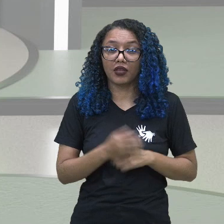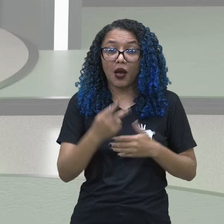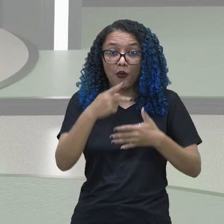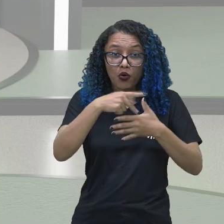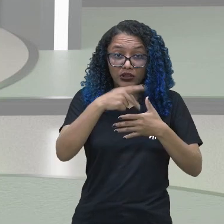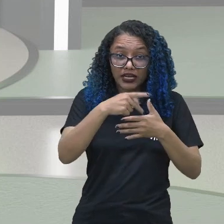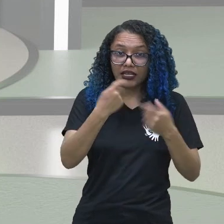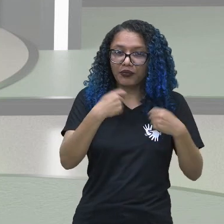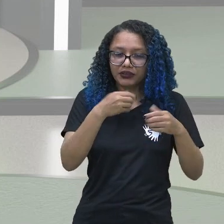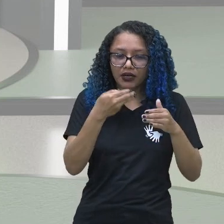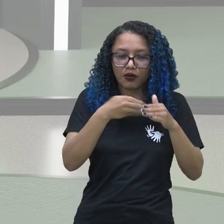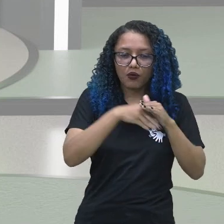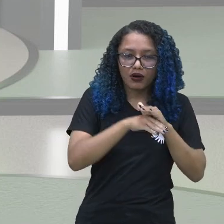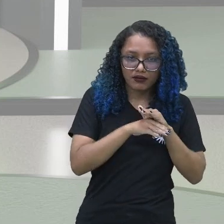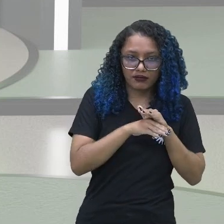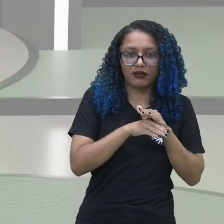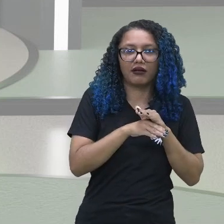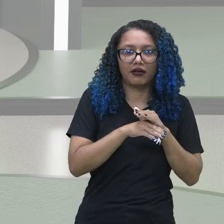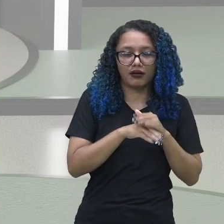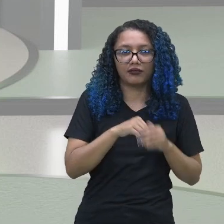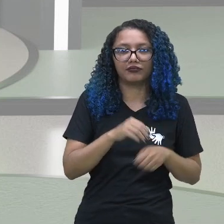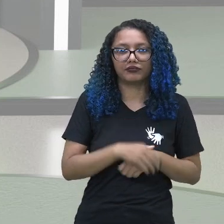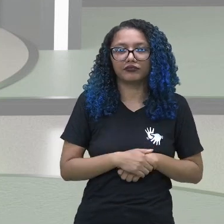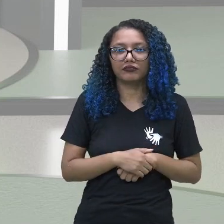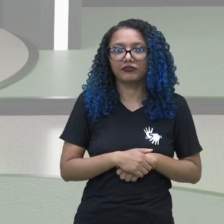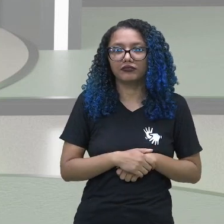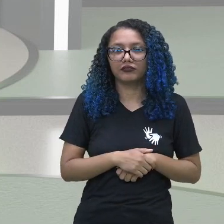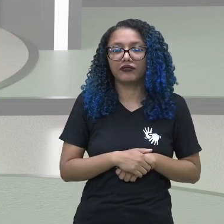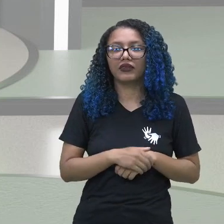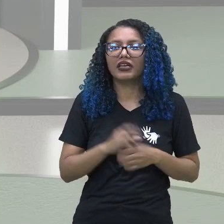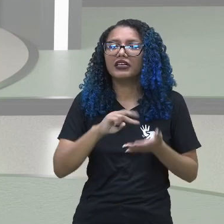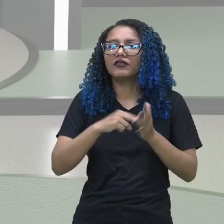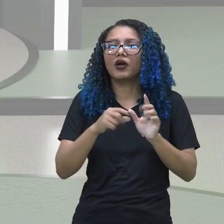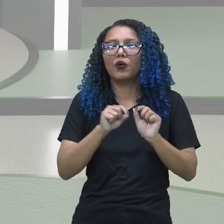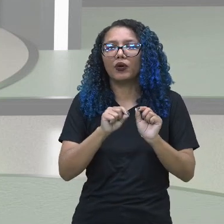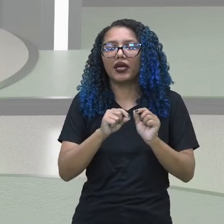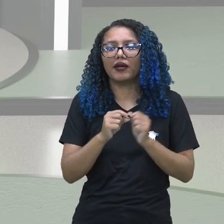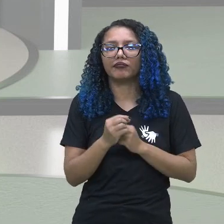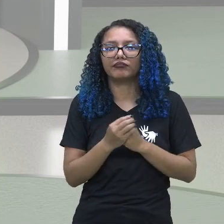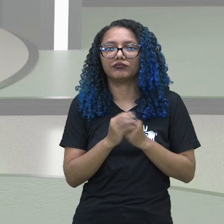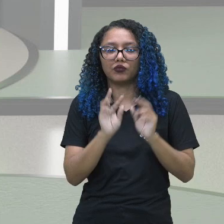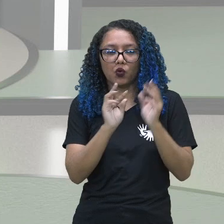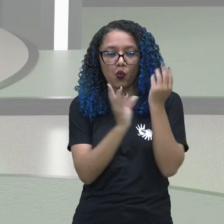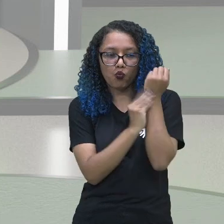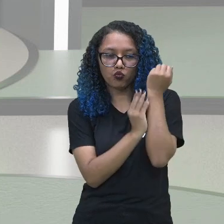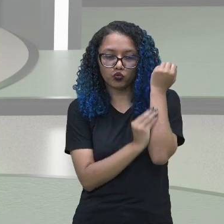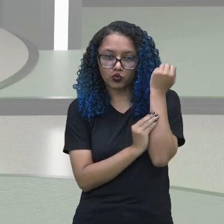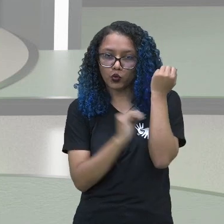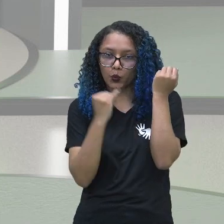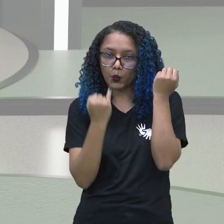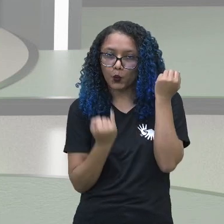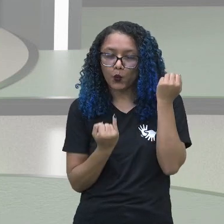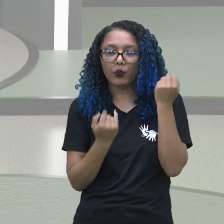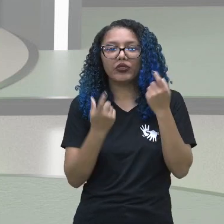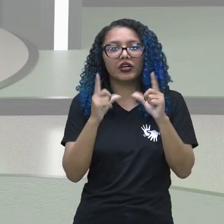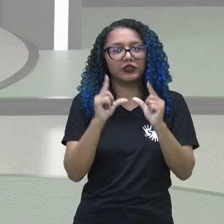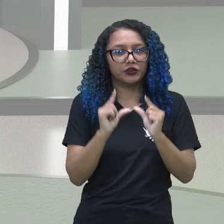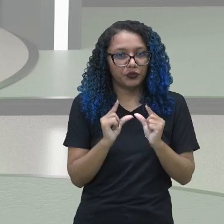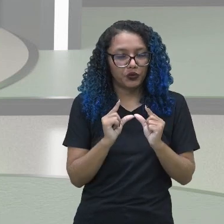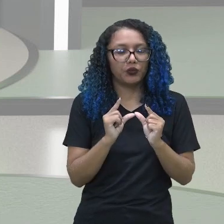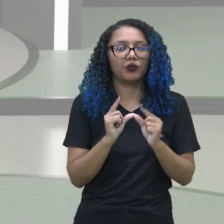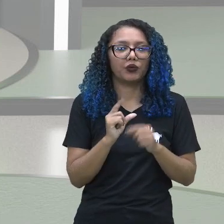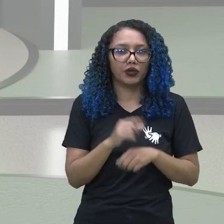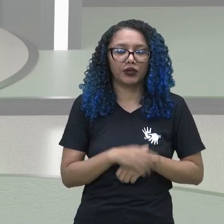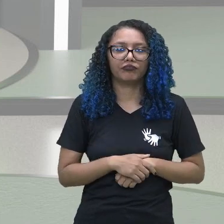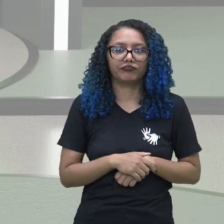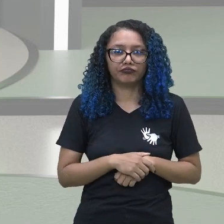energética e acabar diminuindo a massa, o que nós chamamos de massa magra. Olha aí a importância, né, essas dicas aí para vocês,